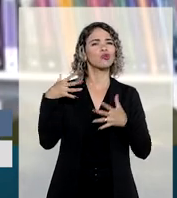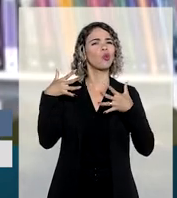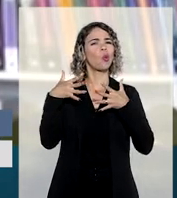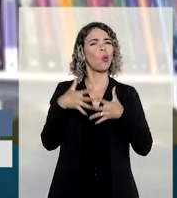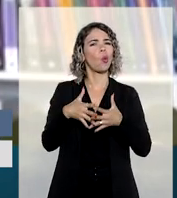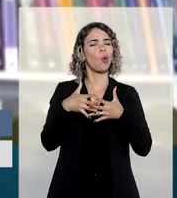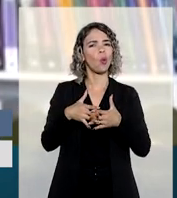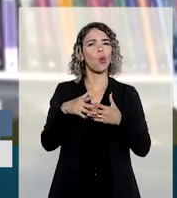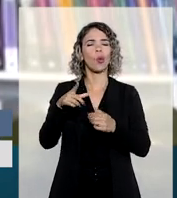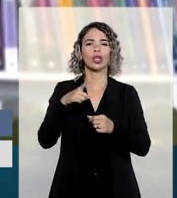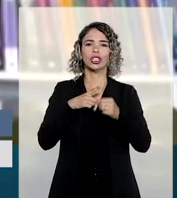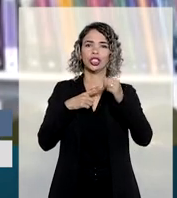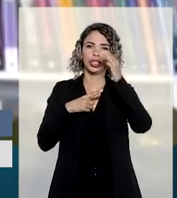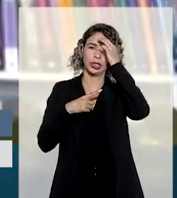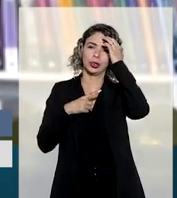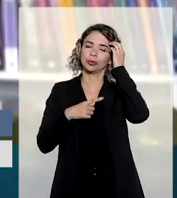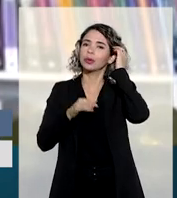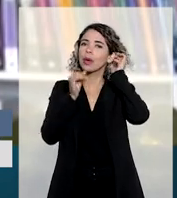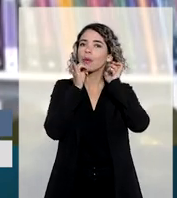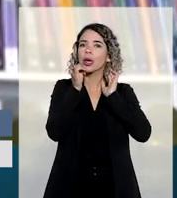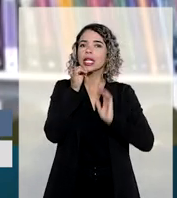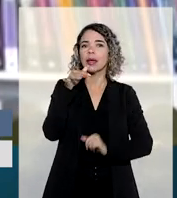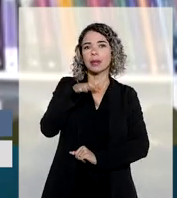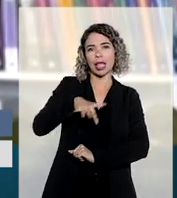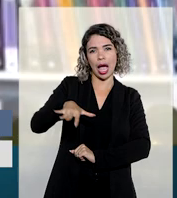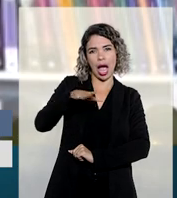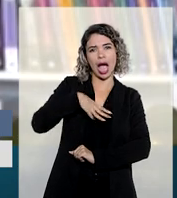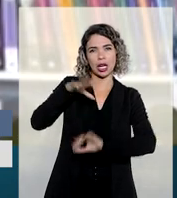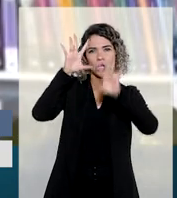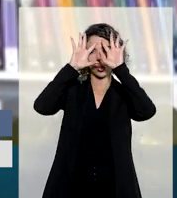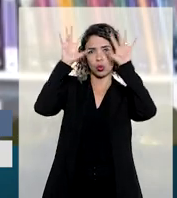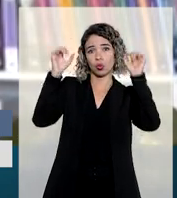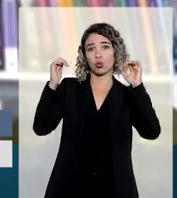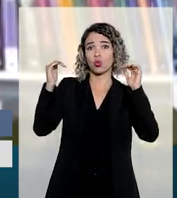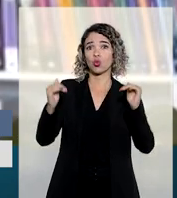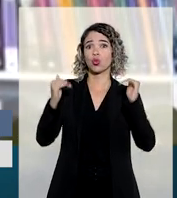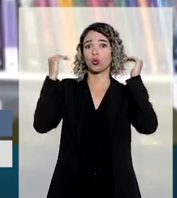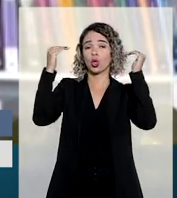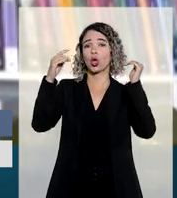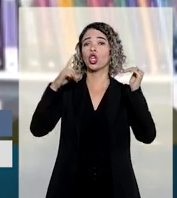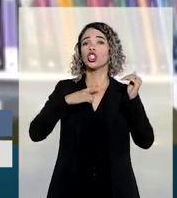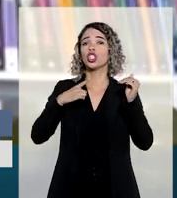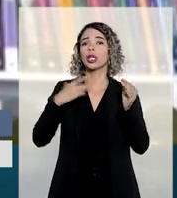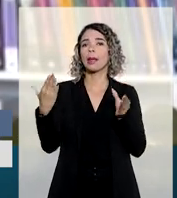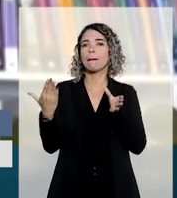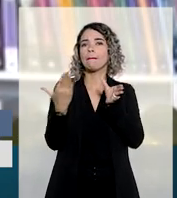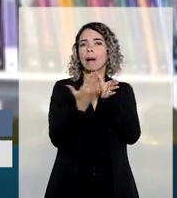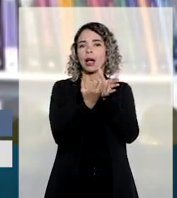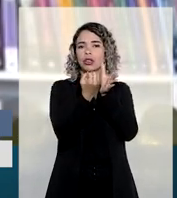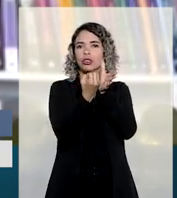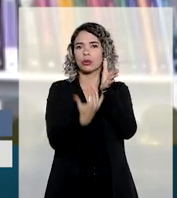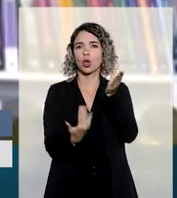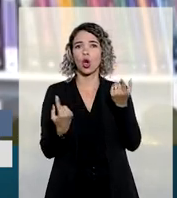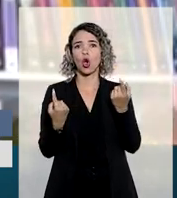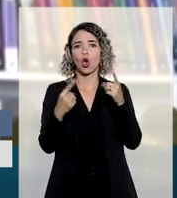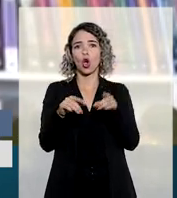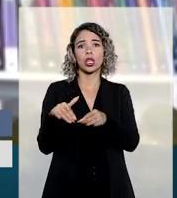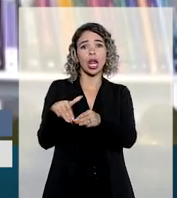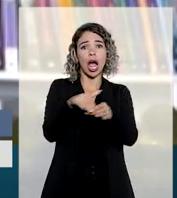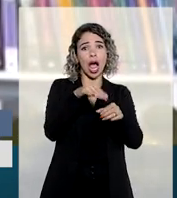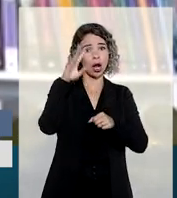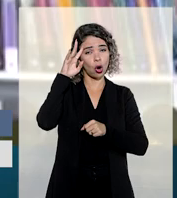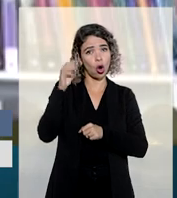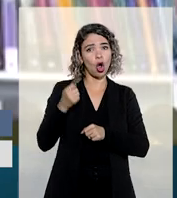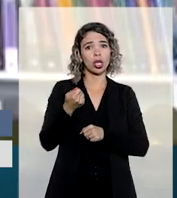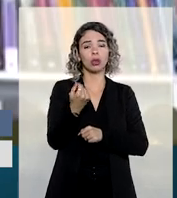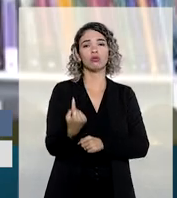antes gerava muita confusão. Era muito comum nós encontrarmos no âmbito, inclusive, dos tribunais superiores, embargos de declaração opostos contra